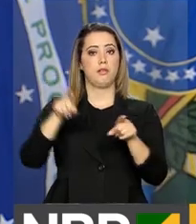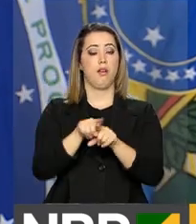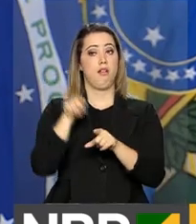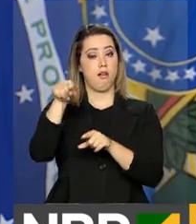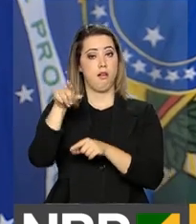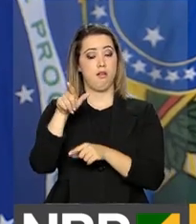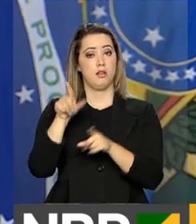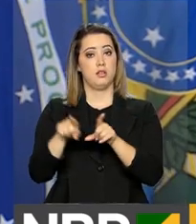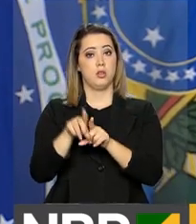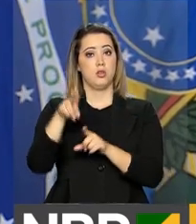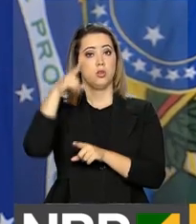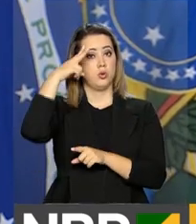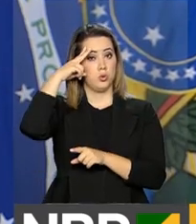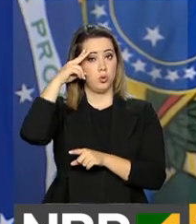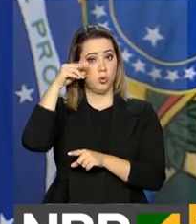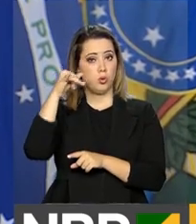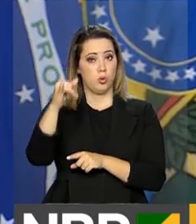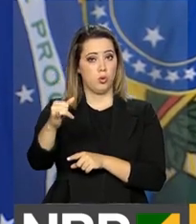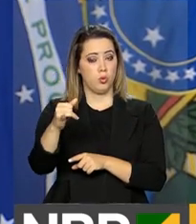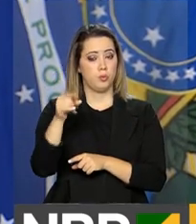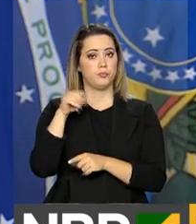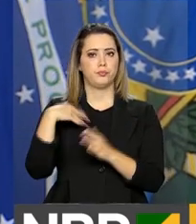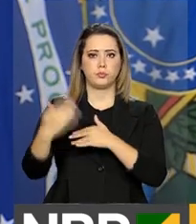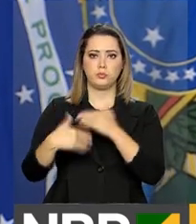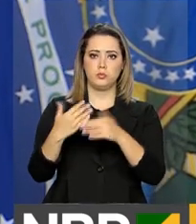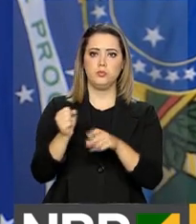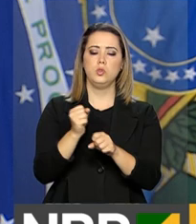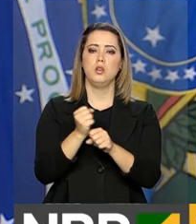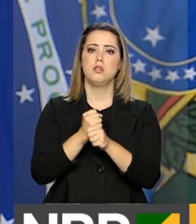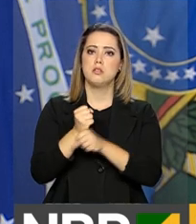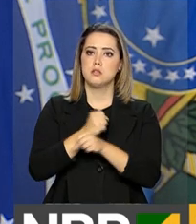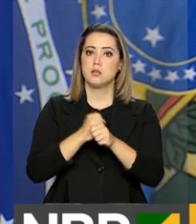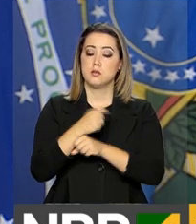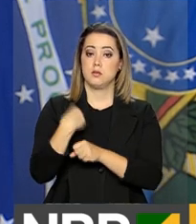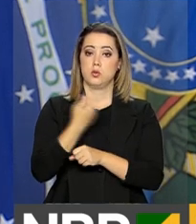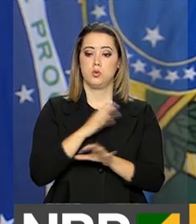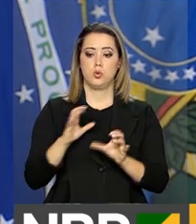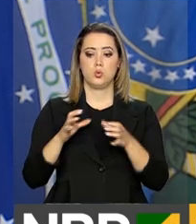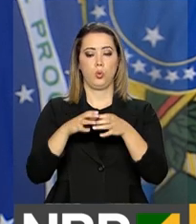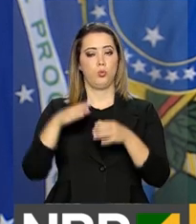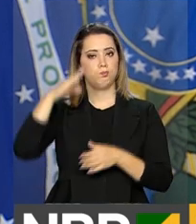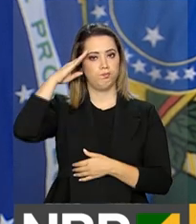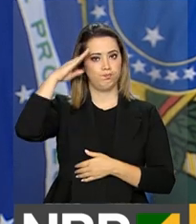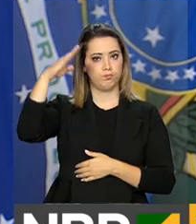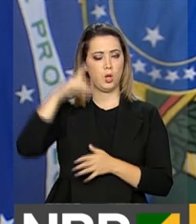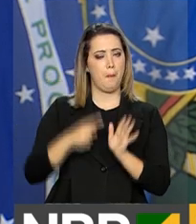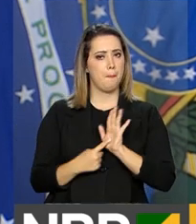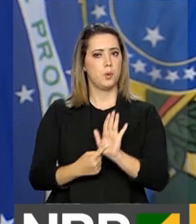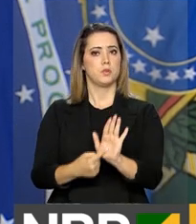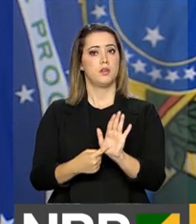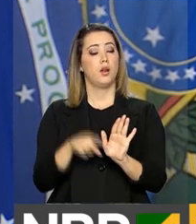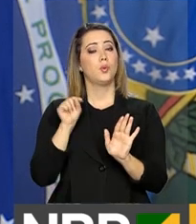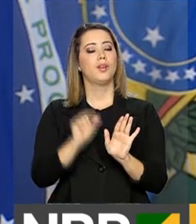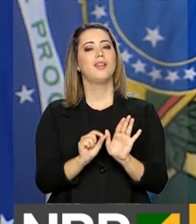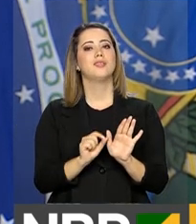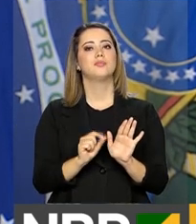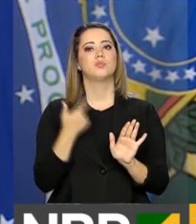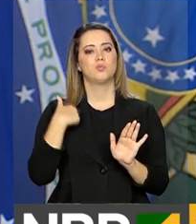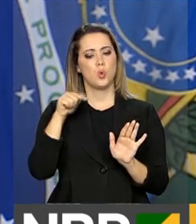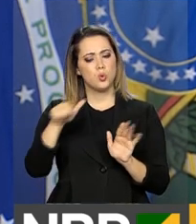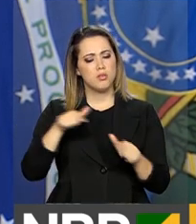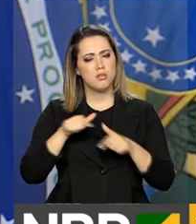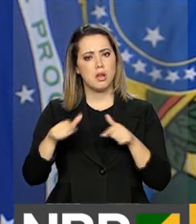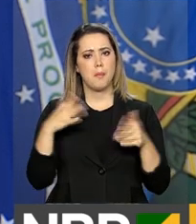desses anos, nossas Forças Armadas, mais uma vez, deram, portanto, mostras inequívocas de sua